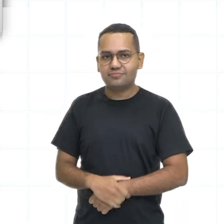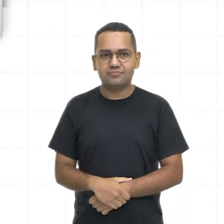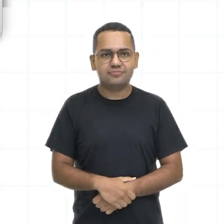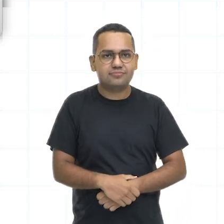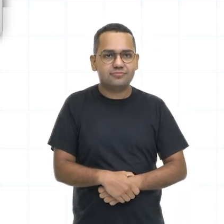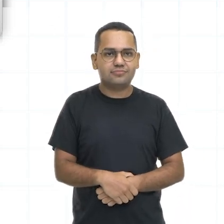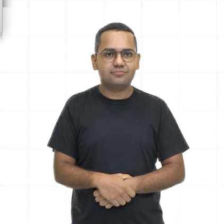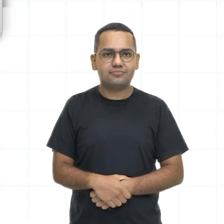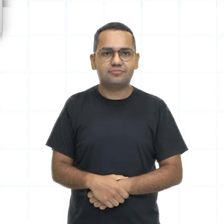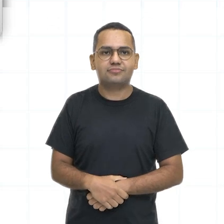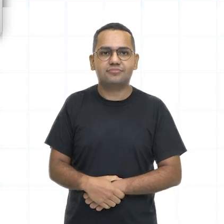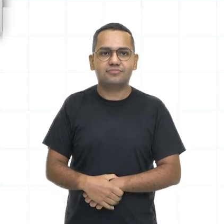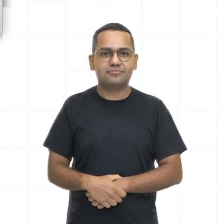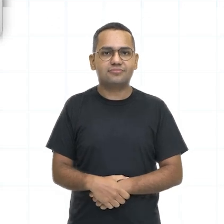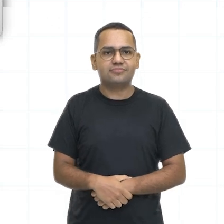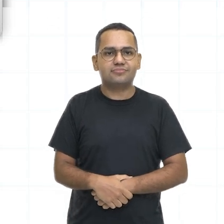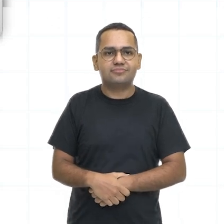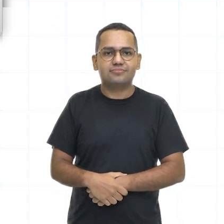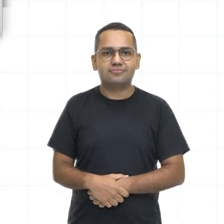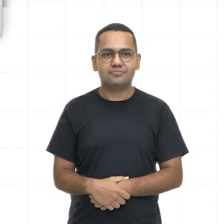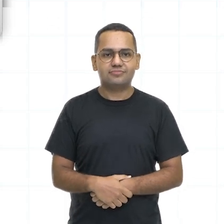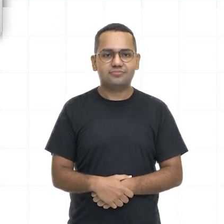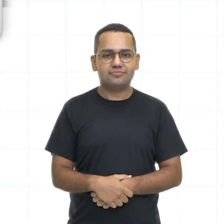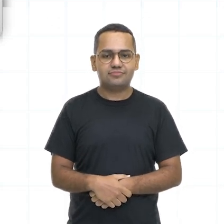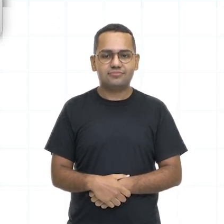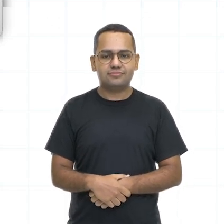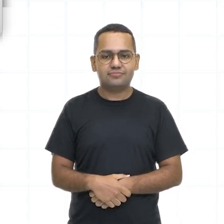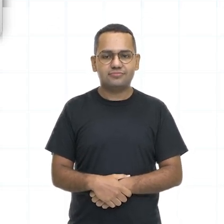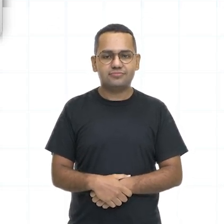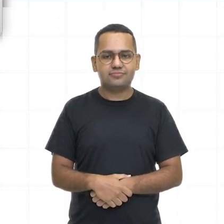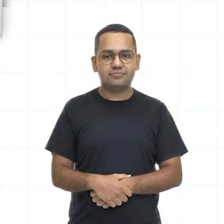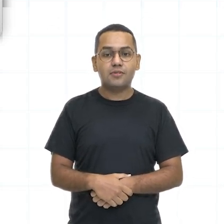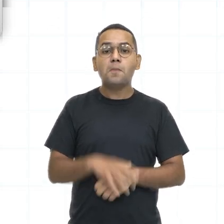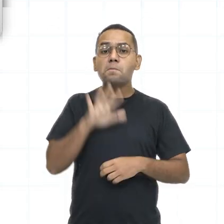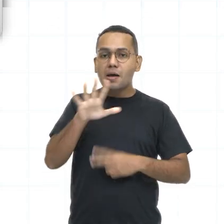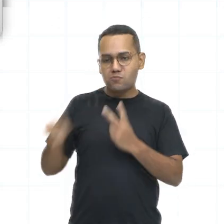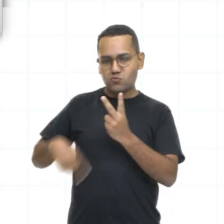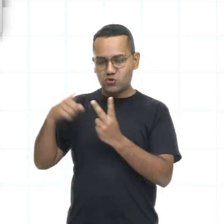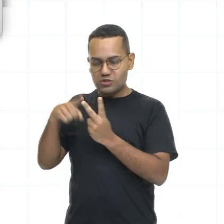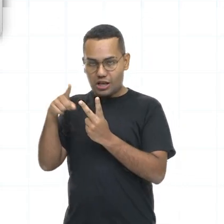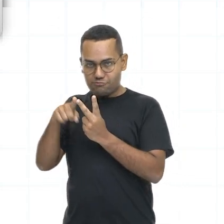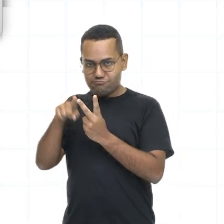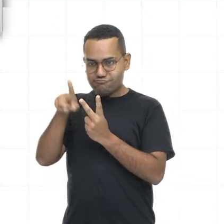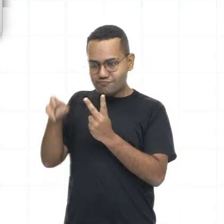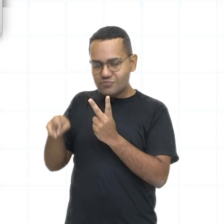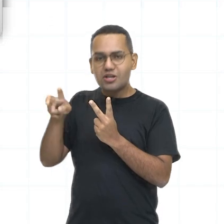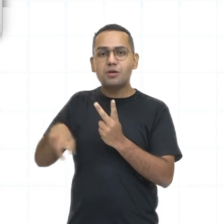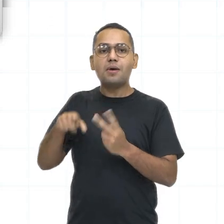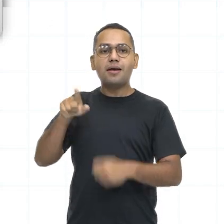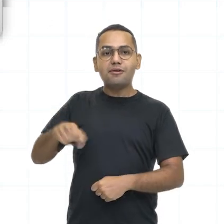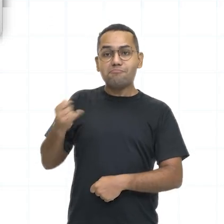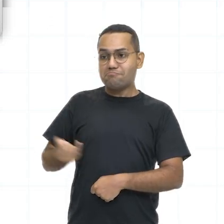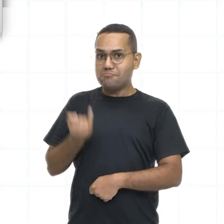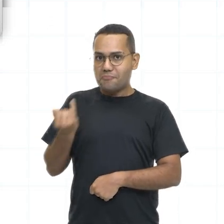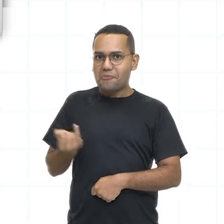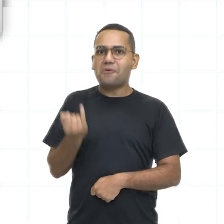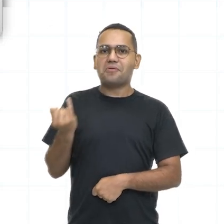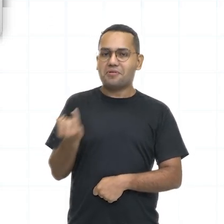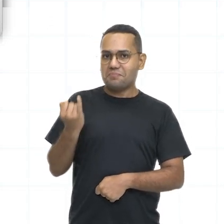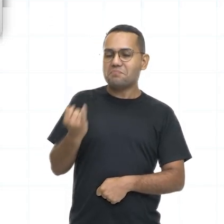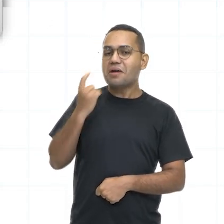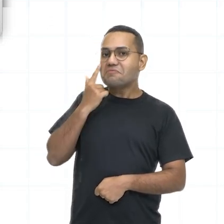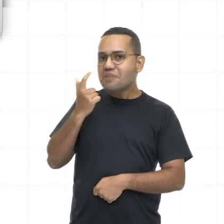e Em Busca do Ouro. Em Busca do Ouro é considerado por ele seu melhor filme. Então, o